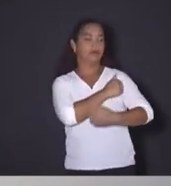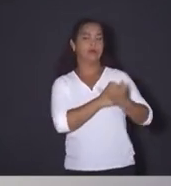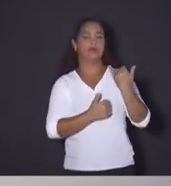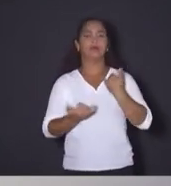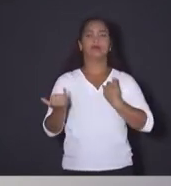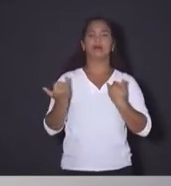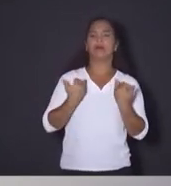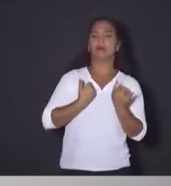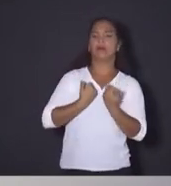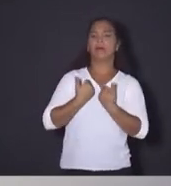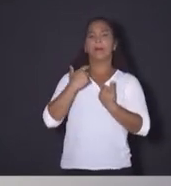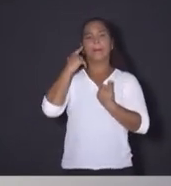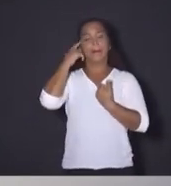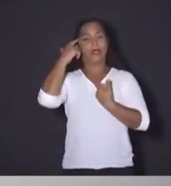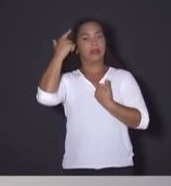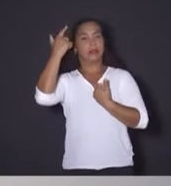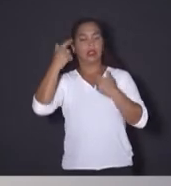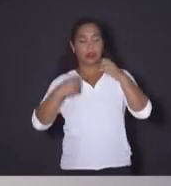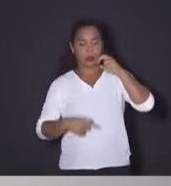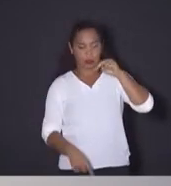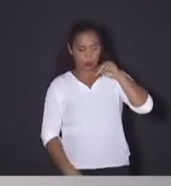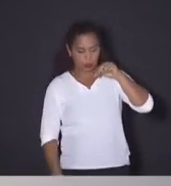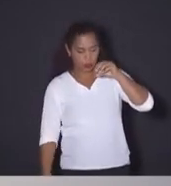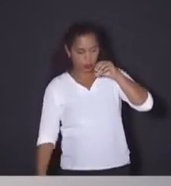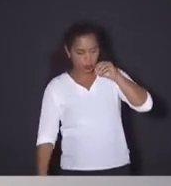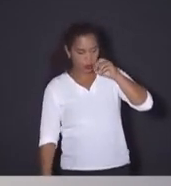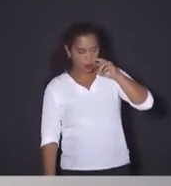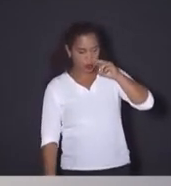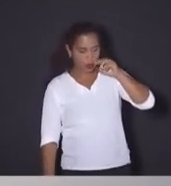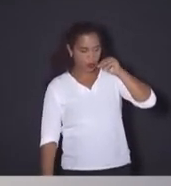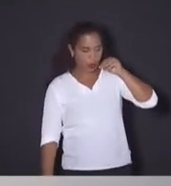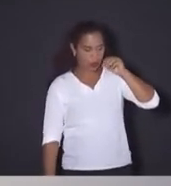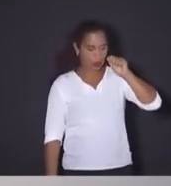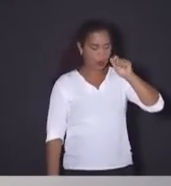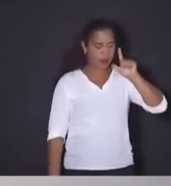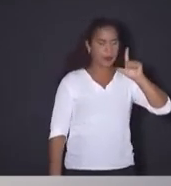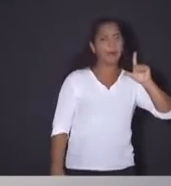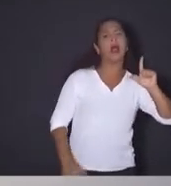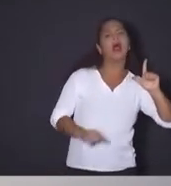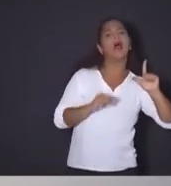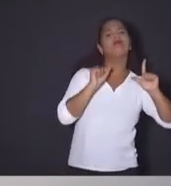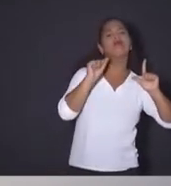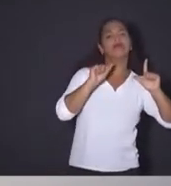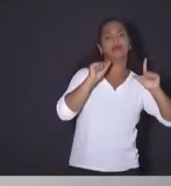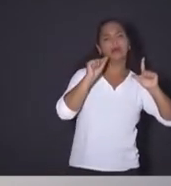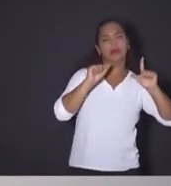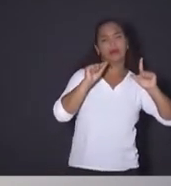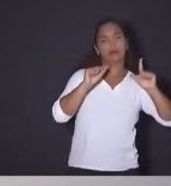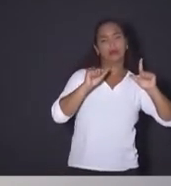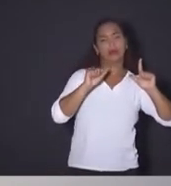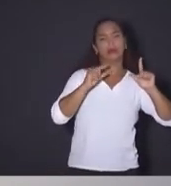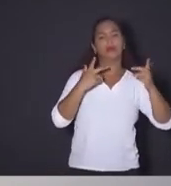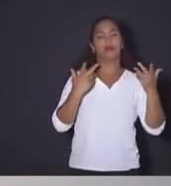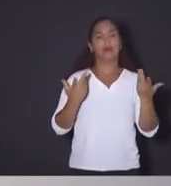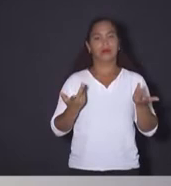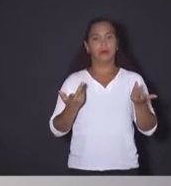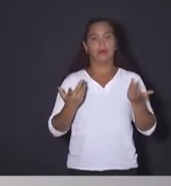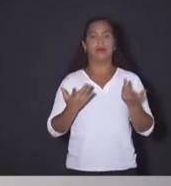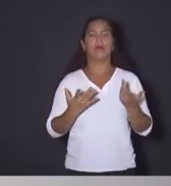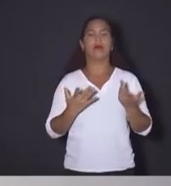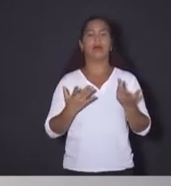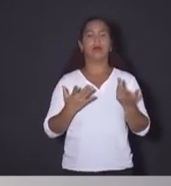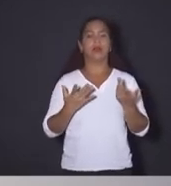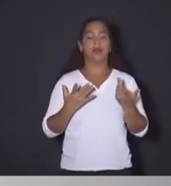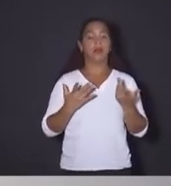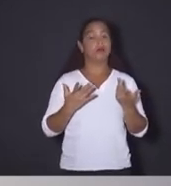pensando no próprio conceito de normalidade que aquilo que acontece com maior freqüência na curva normal da matemática a gente vai ver